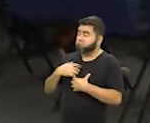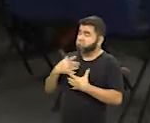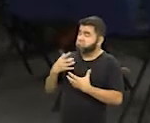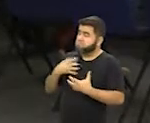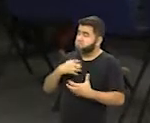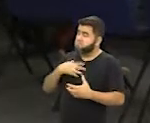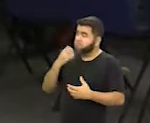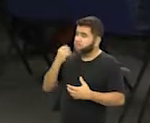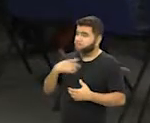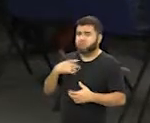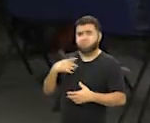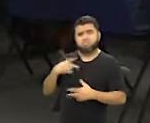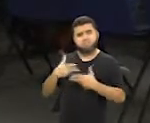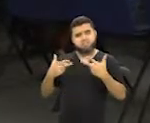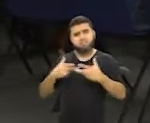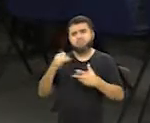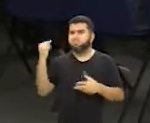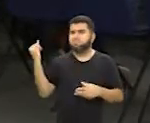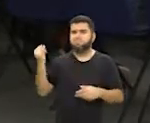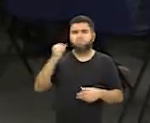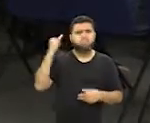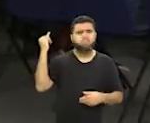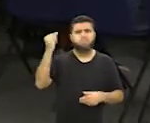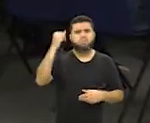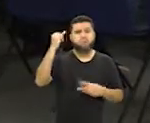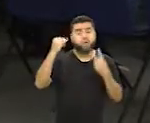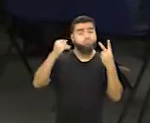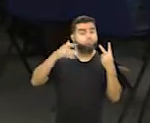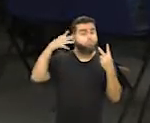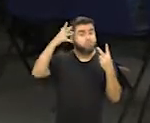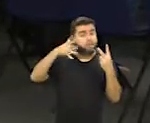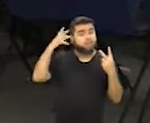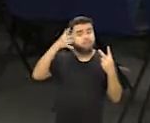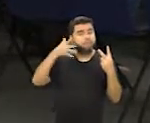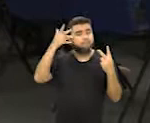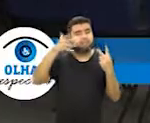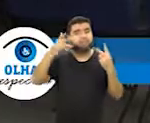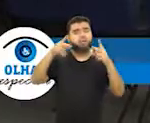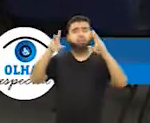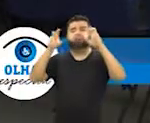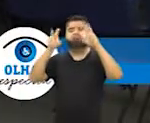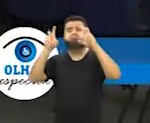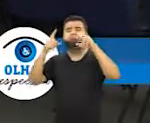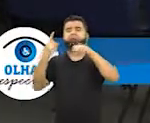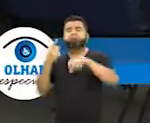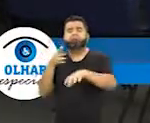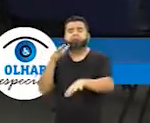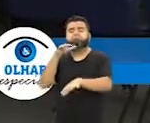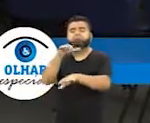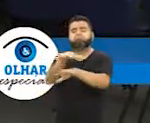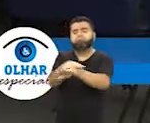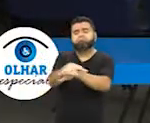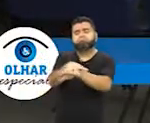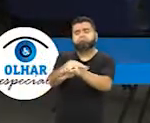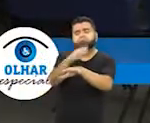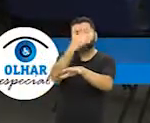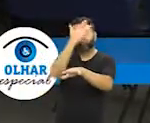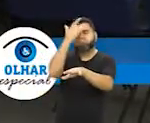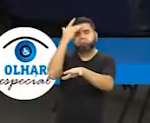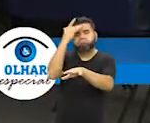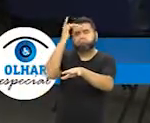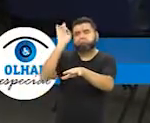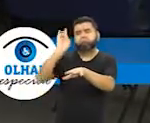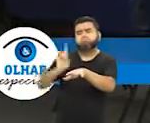duas palestras importantíssimas, onde estão sendo debatido a inclusão da pessoa com